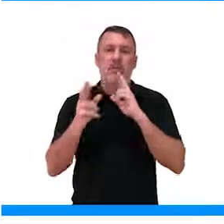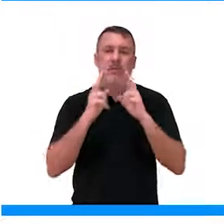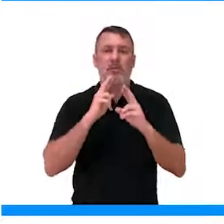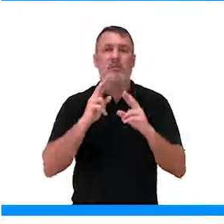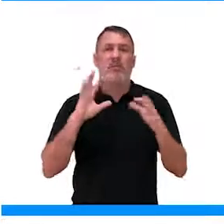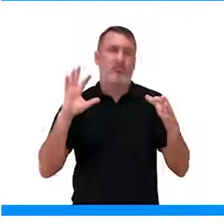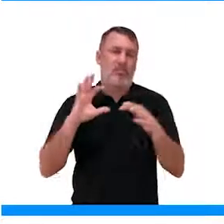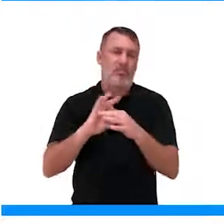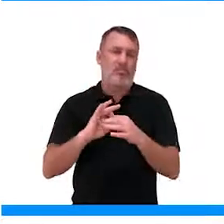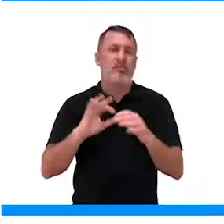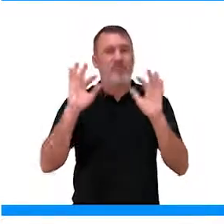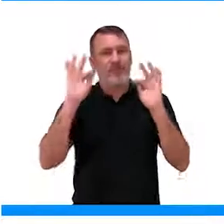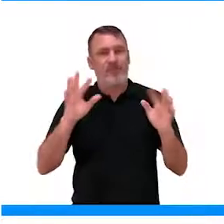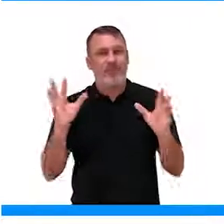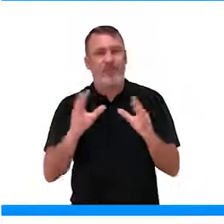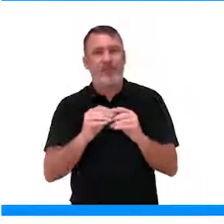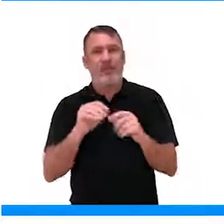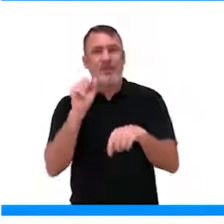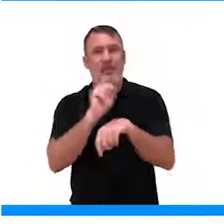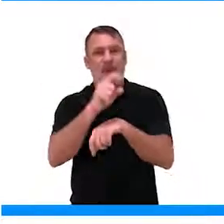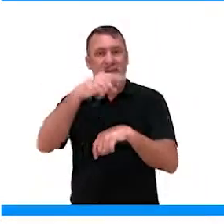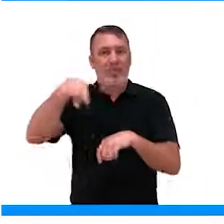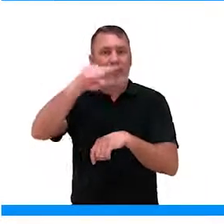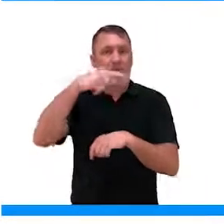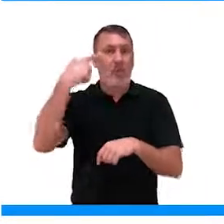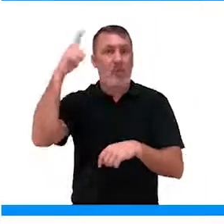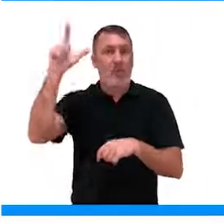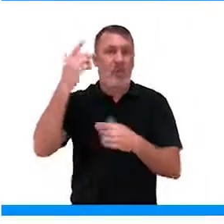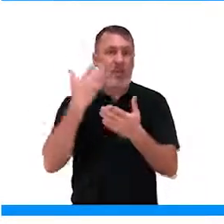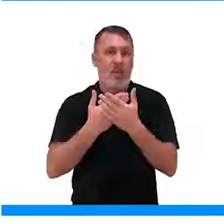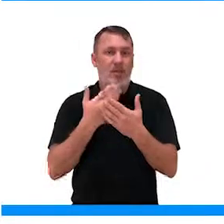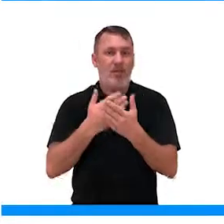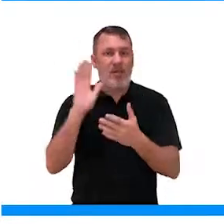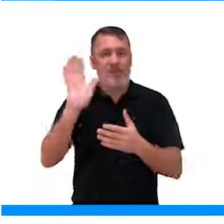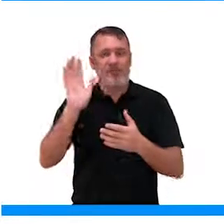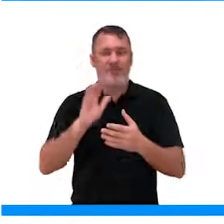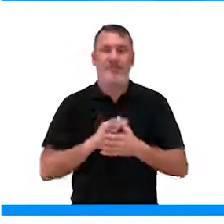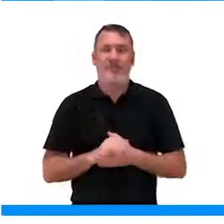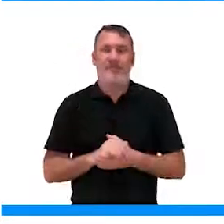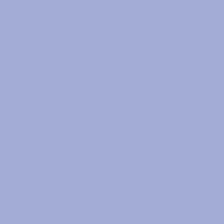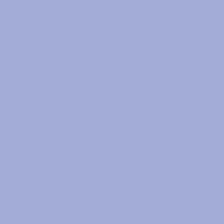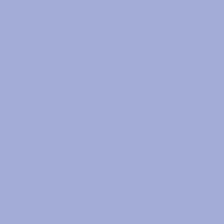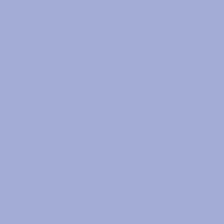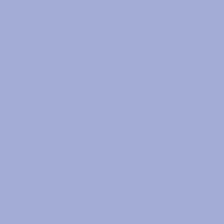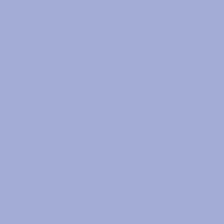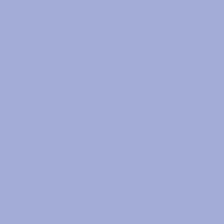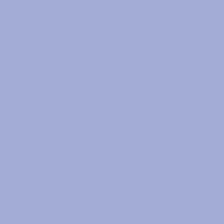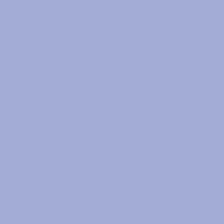identificar a resposta correta. Então é isso, a gente se vê na próxima aula. Até lá!